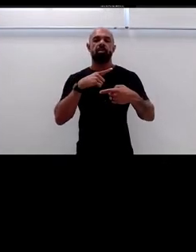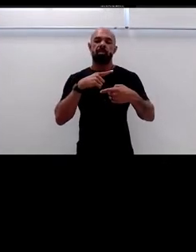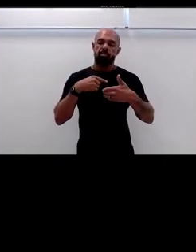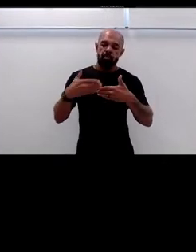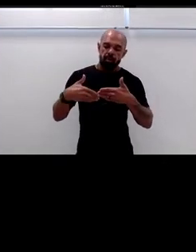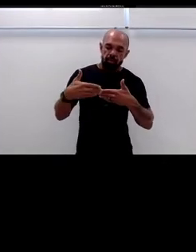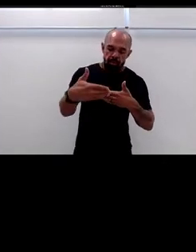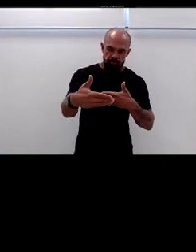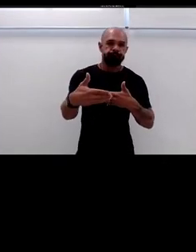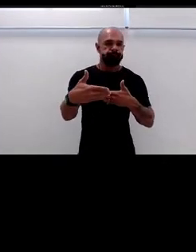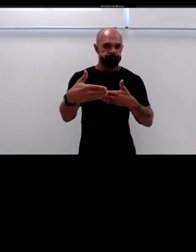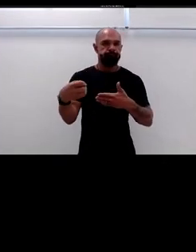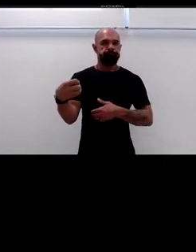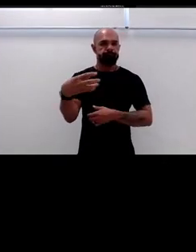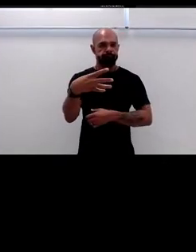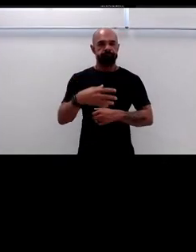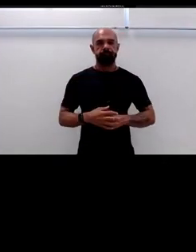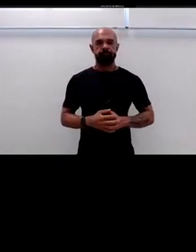chegando.